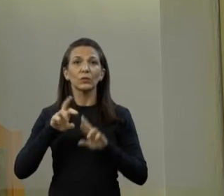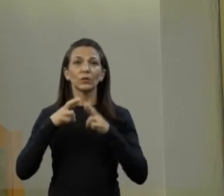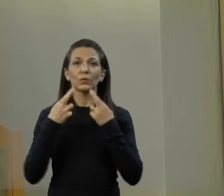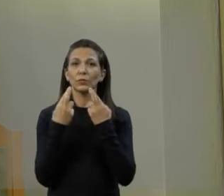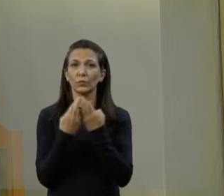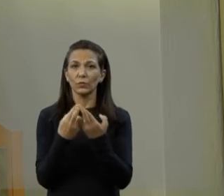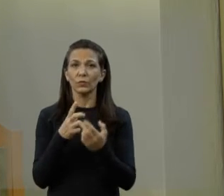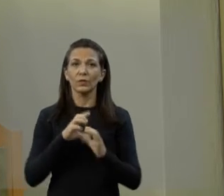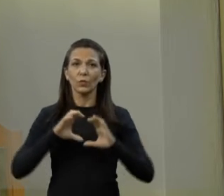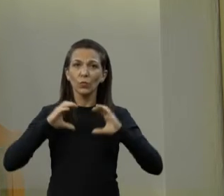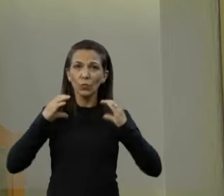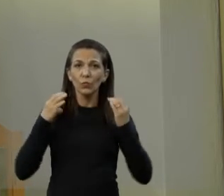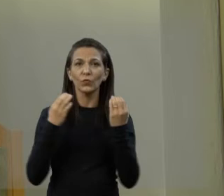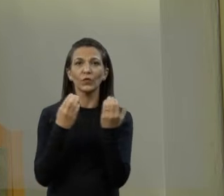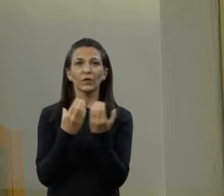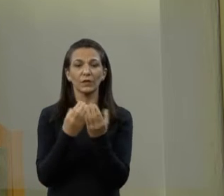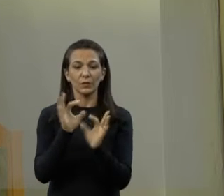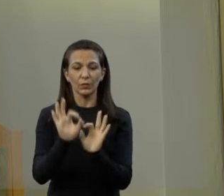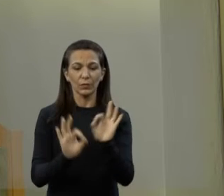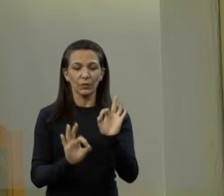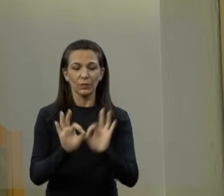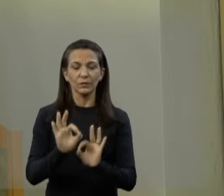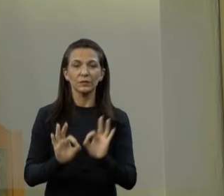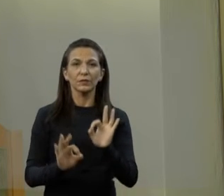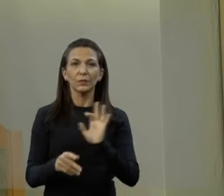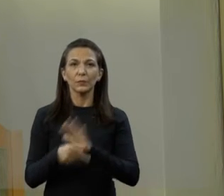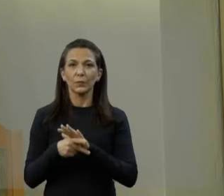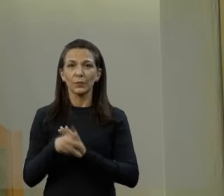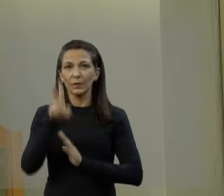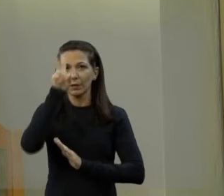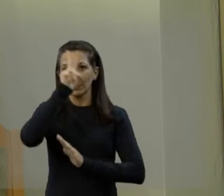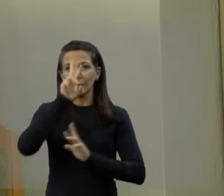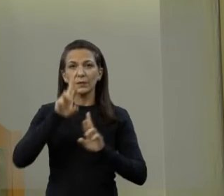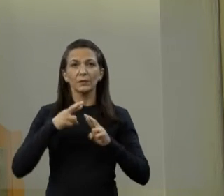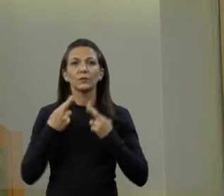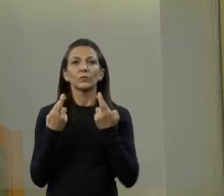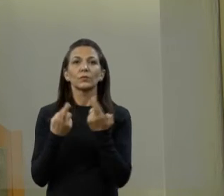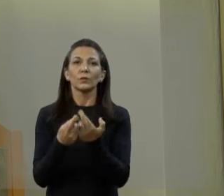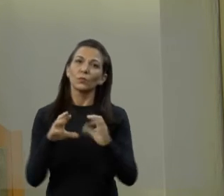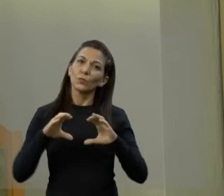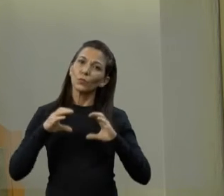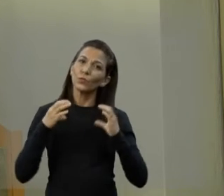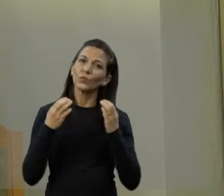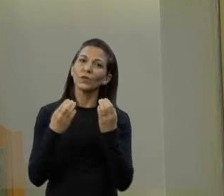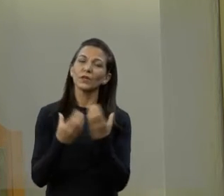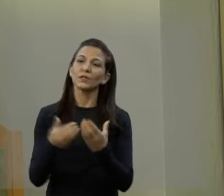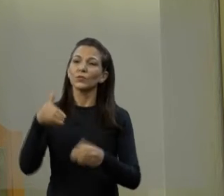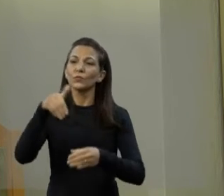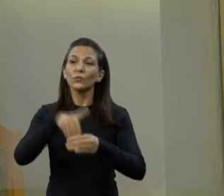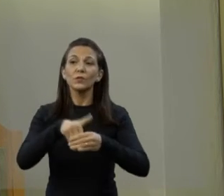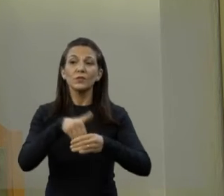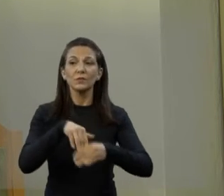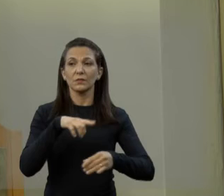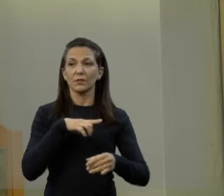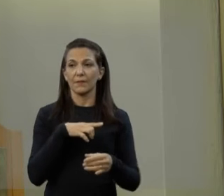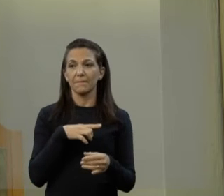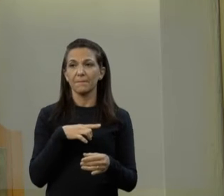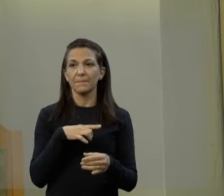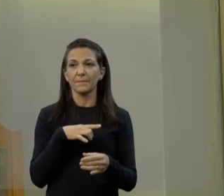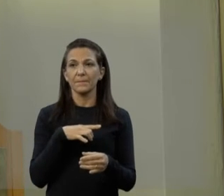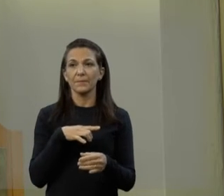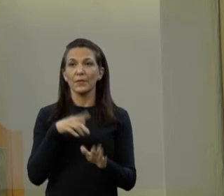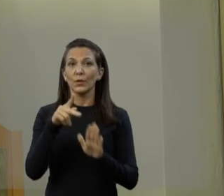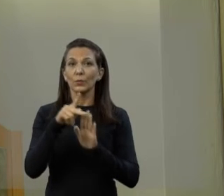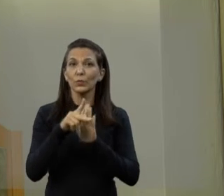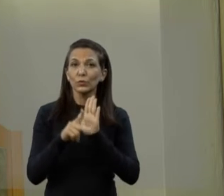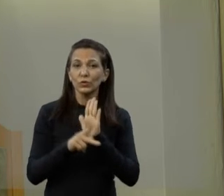de cinco reuniões para construir esse plano E lembrando que essas audiências dessas conferências elas foram votadas então Ou seja é